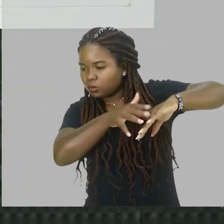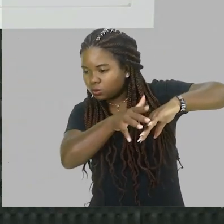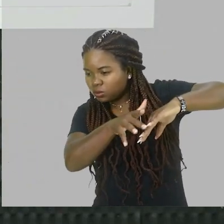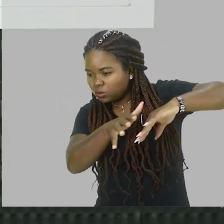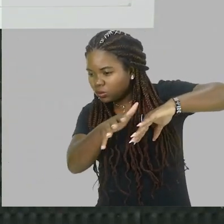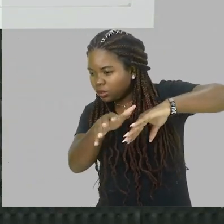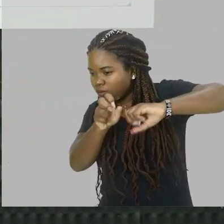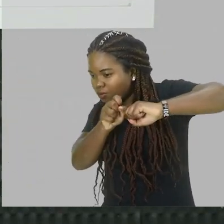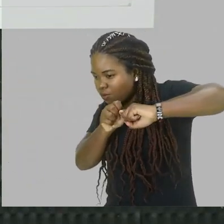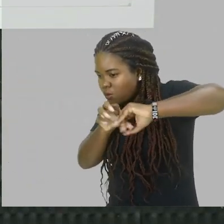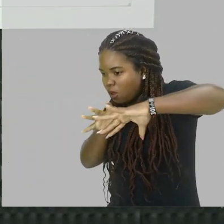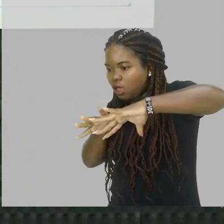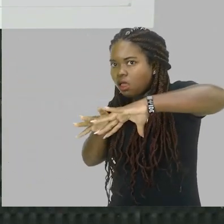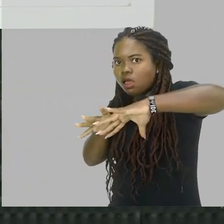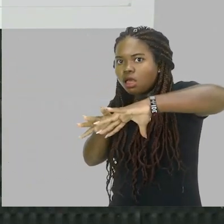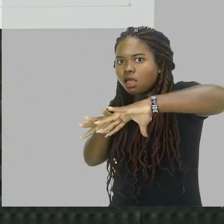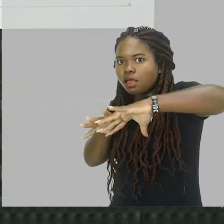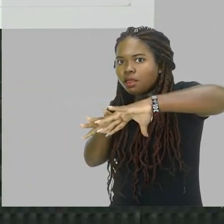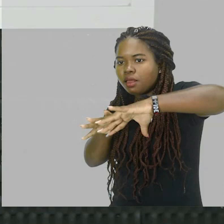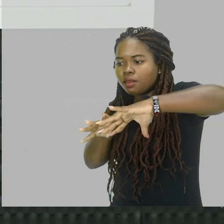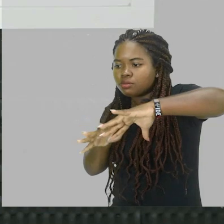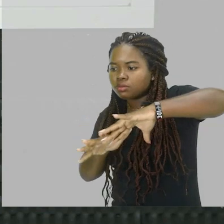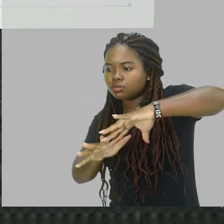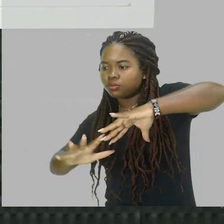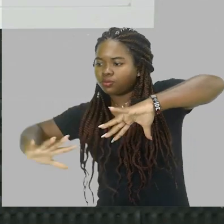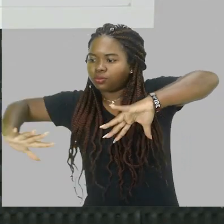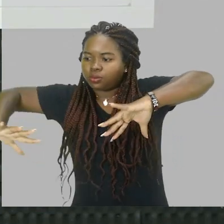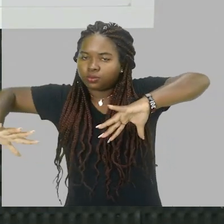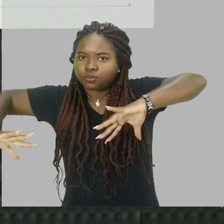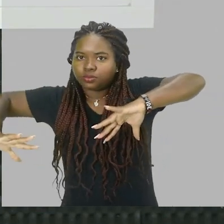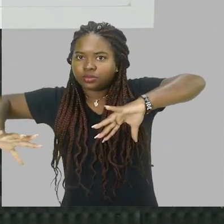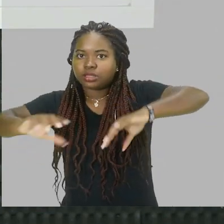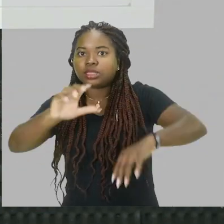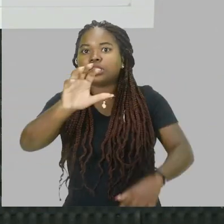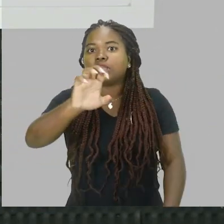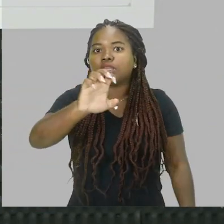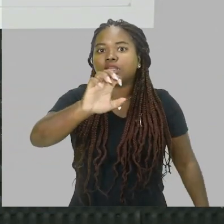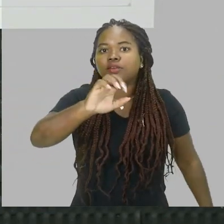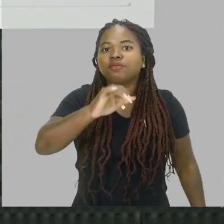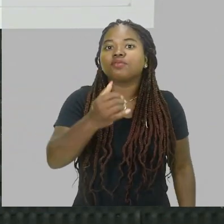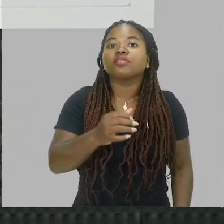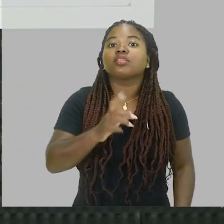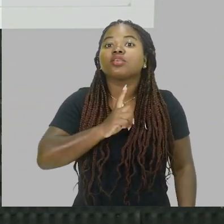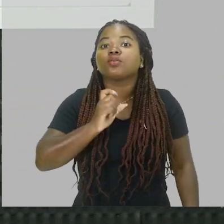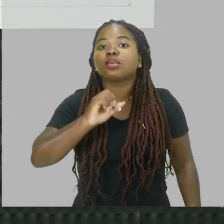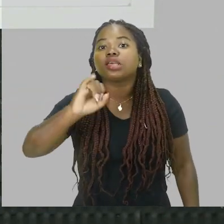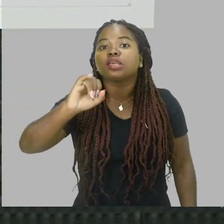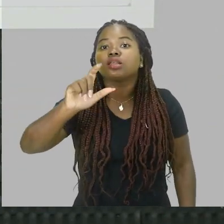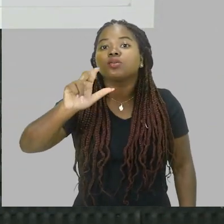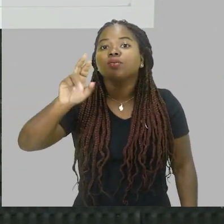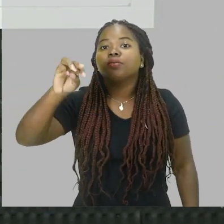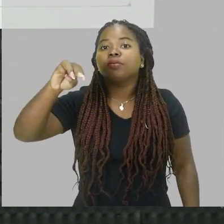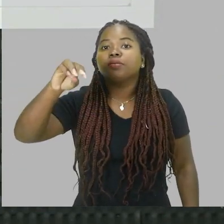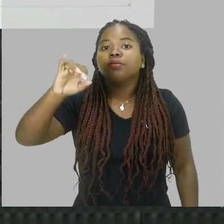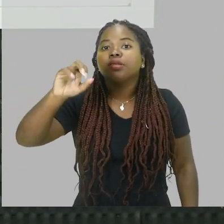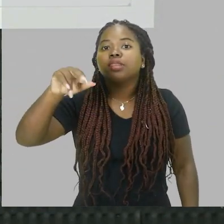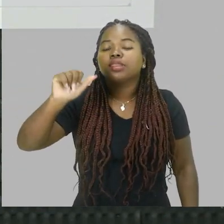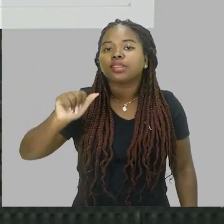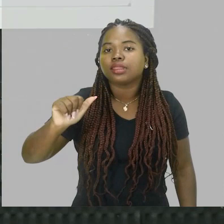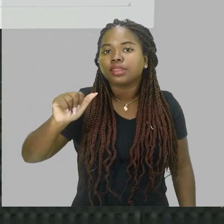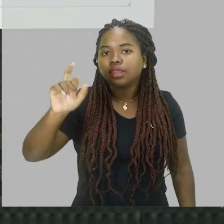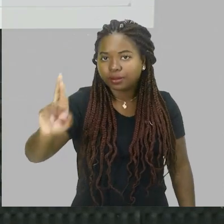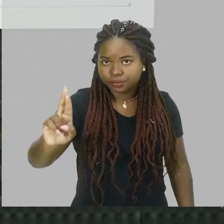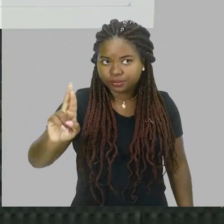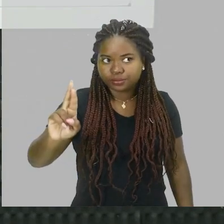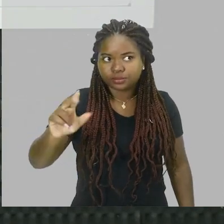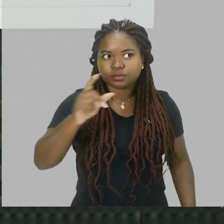iluminar. No caso da Terra, nós entendemos bem como é que acontece, né? Então vai ter aqui, ó, uma linha divisória, né? Então de